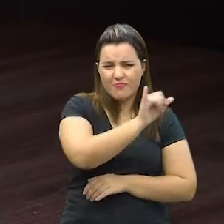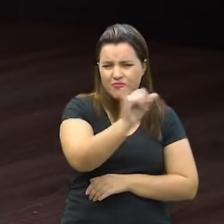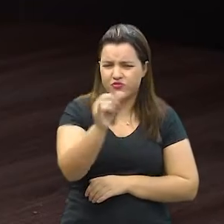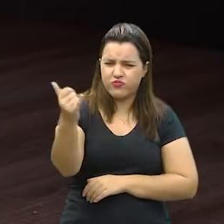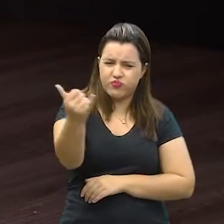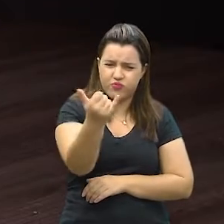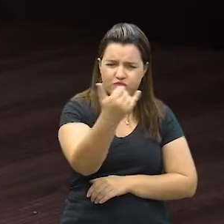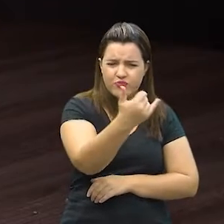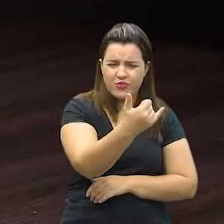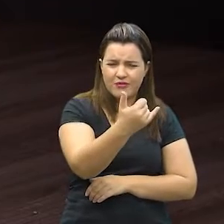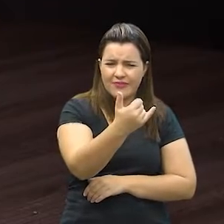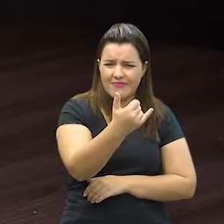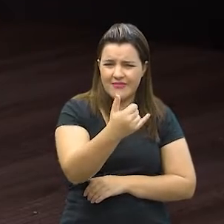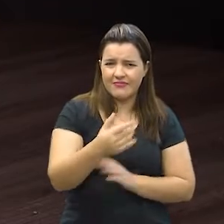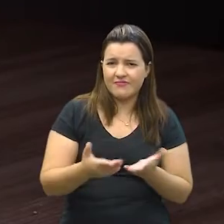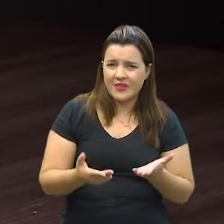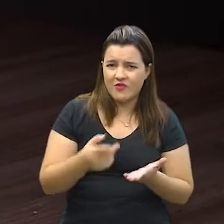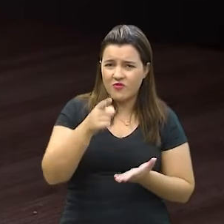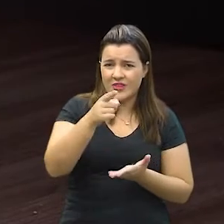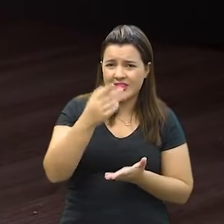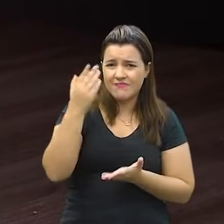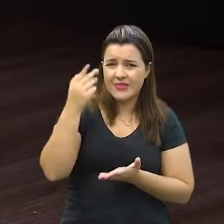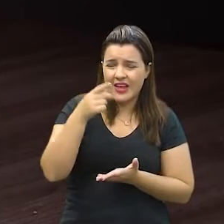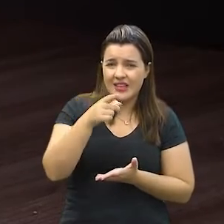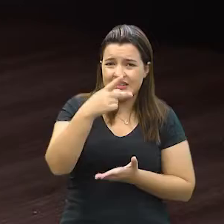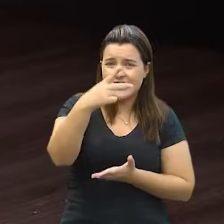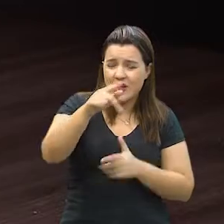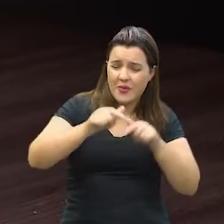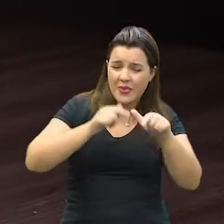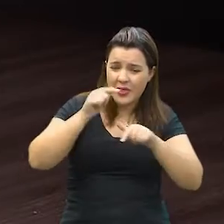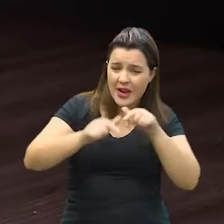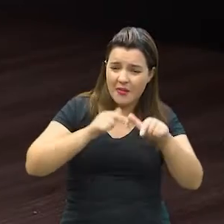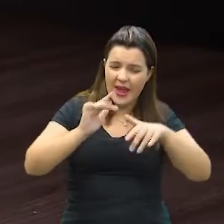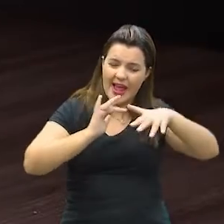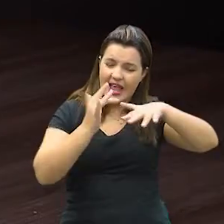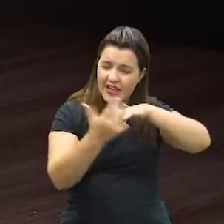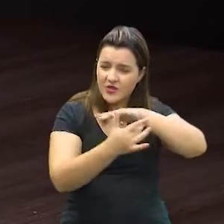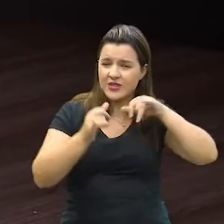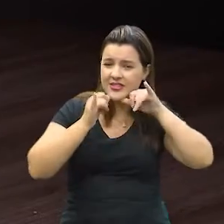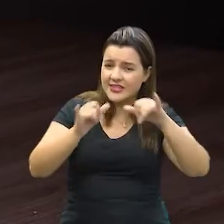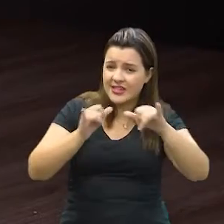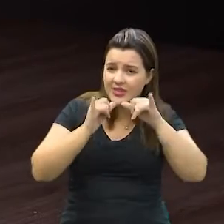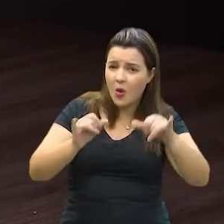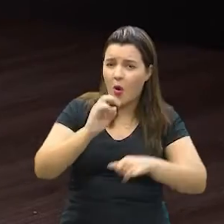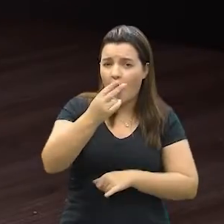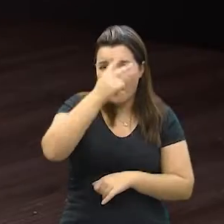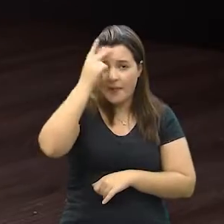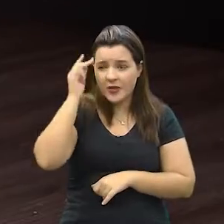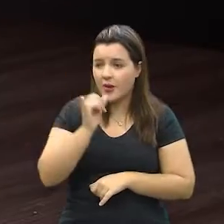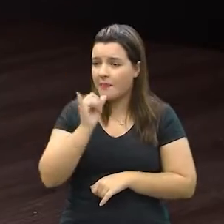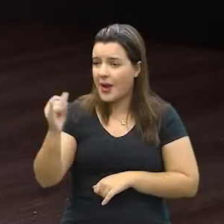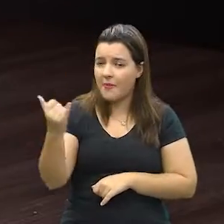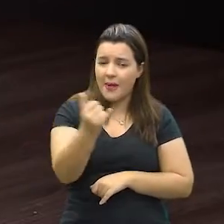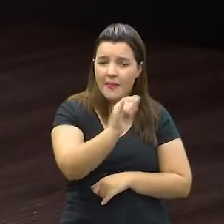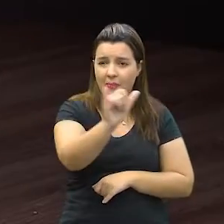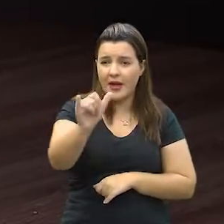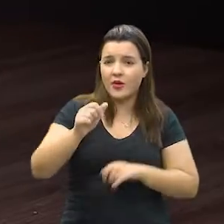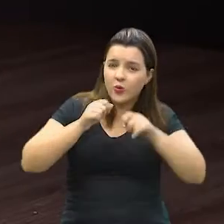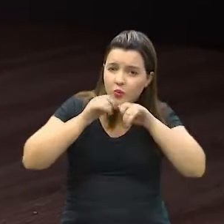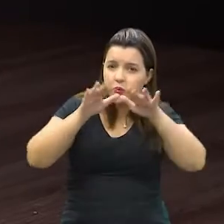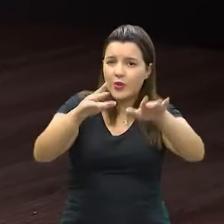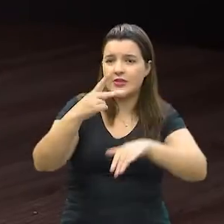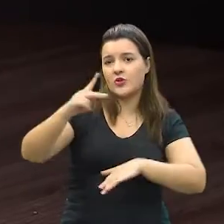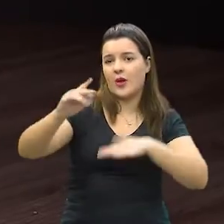seu negócio, ele é mais pela indicação? Você usa redes sociais? Como fica essa relação